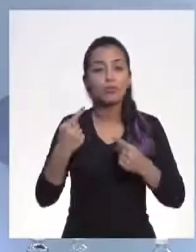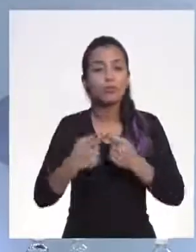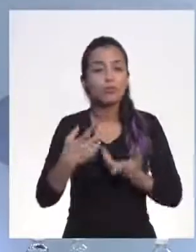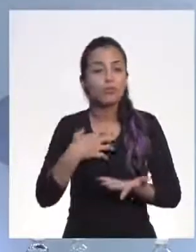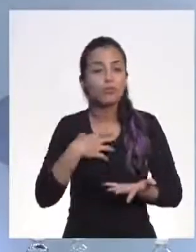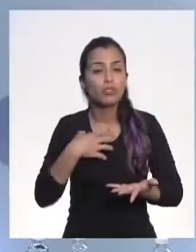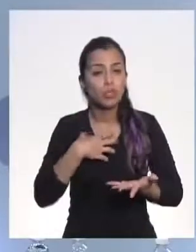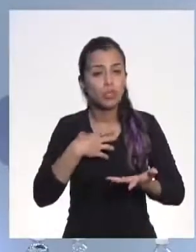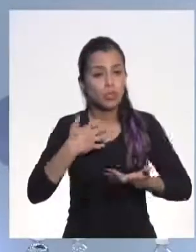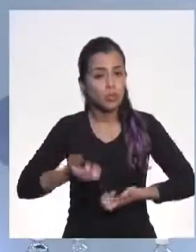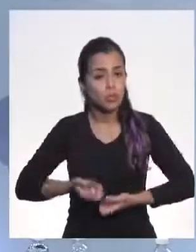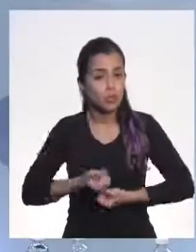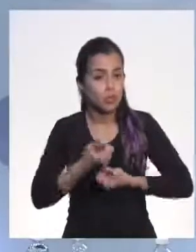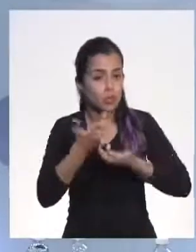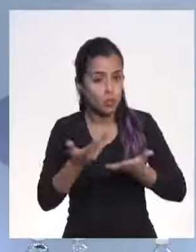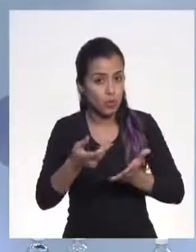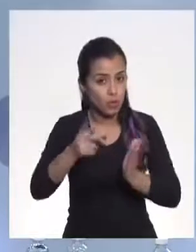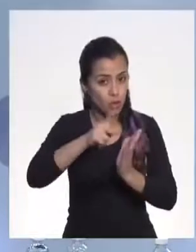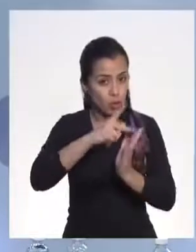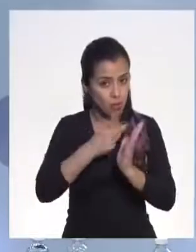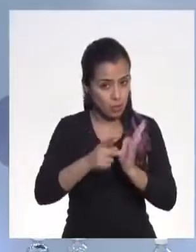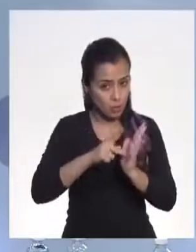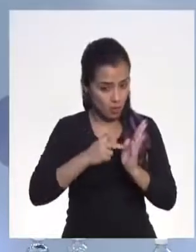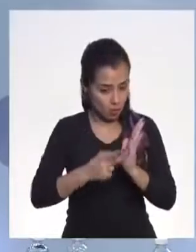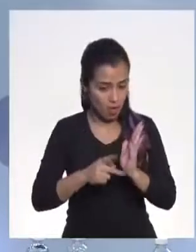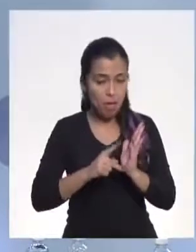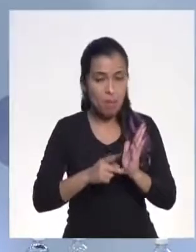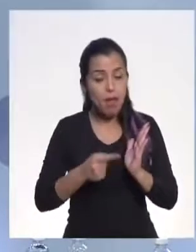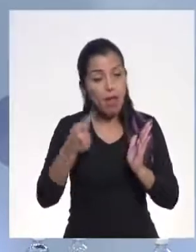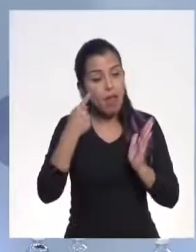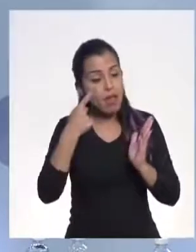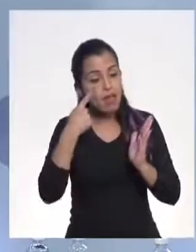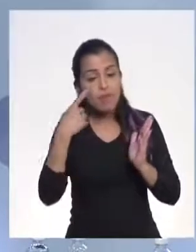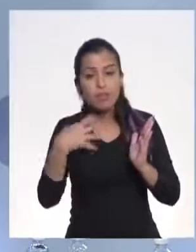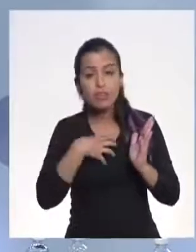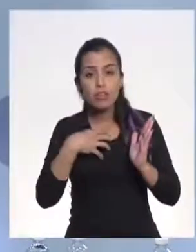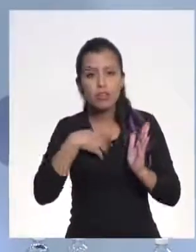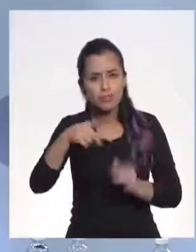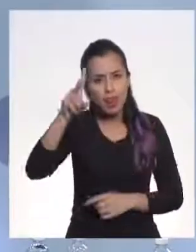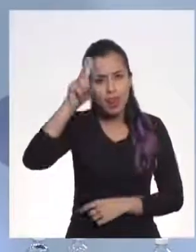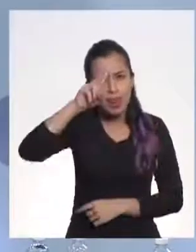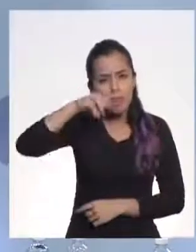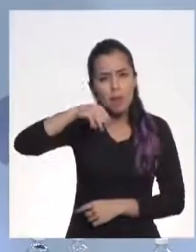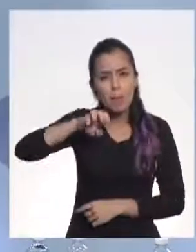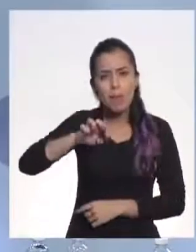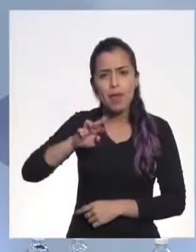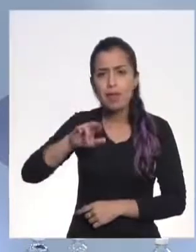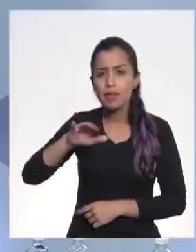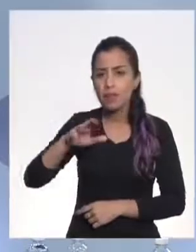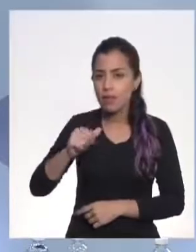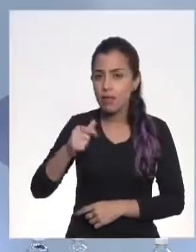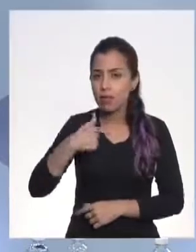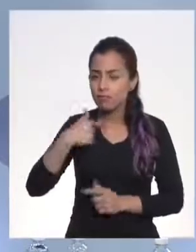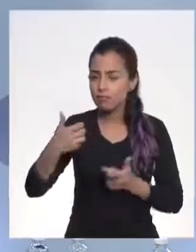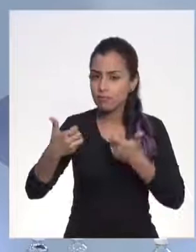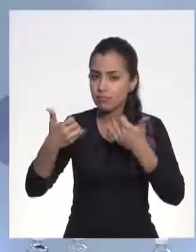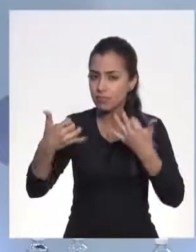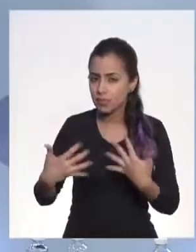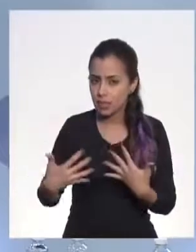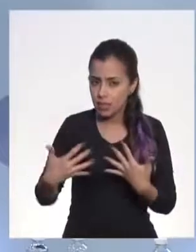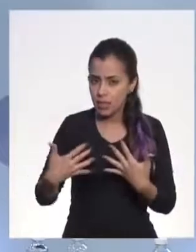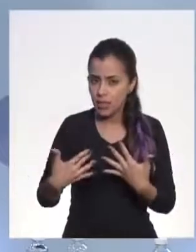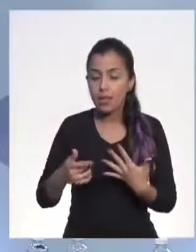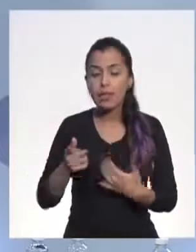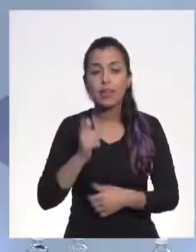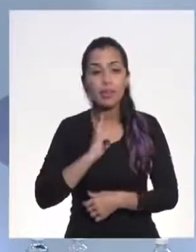deste poema e ver se na forma lembra que eu falei da métrica a métrica quando eu tenho um verso e